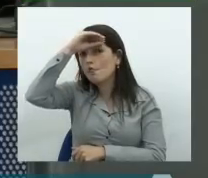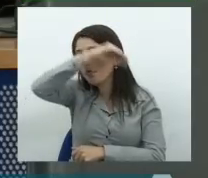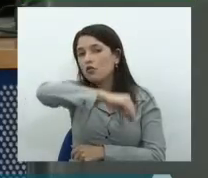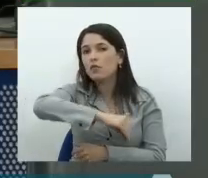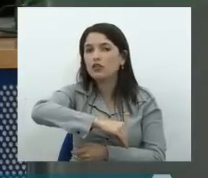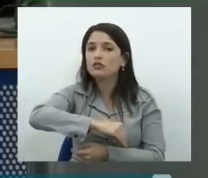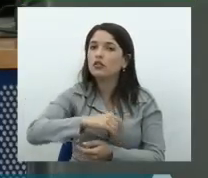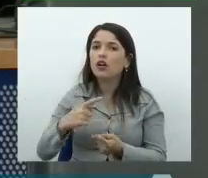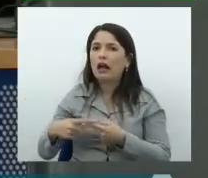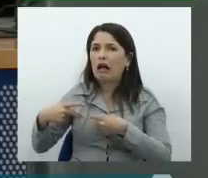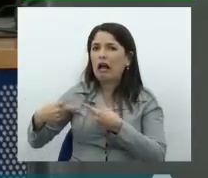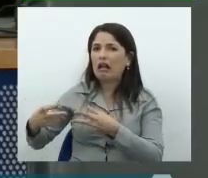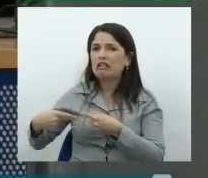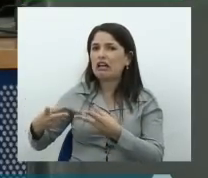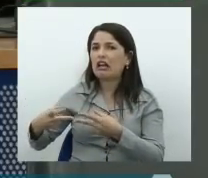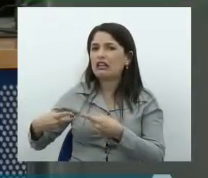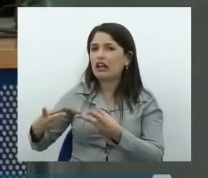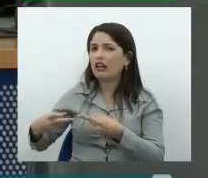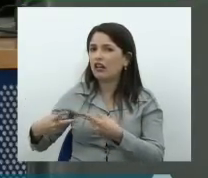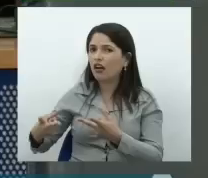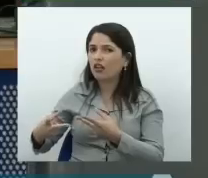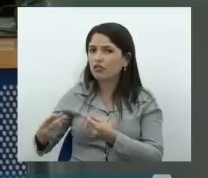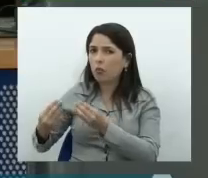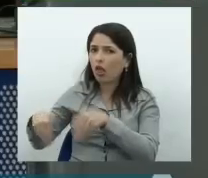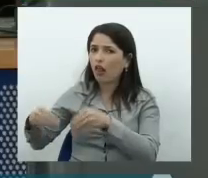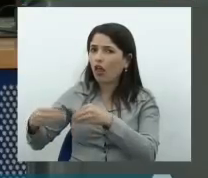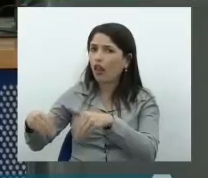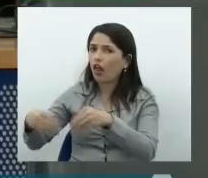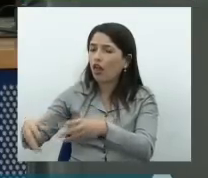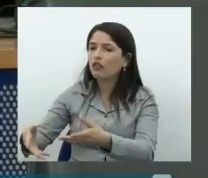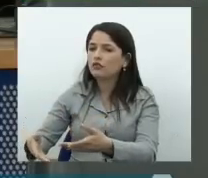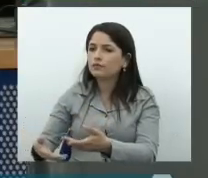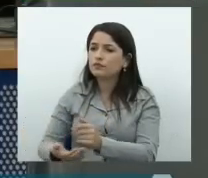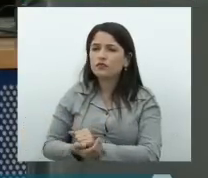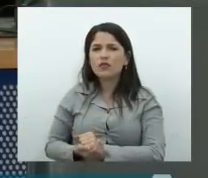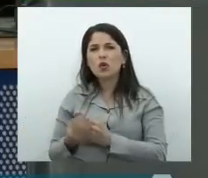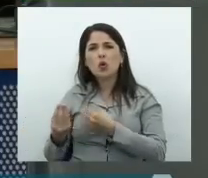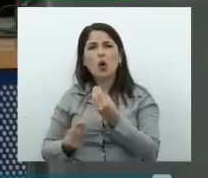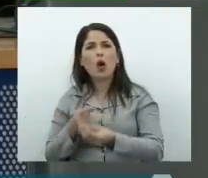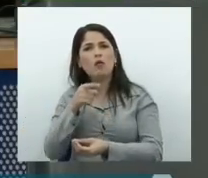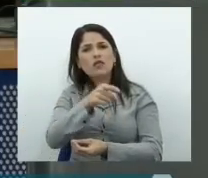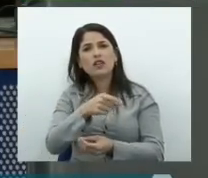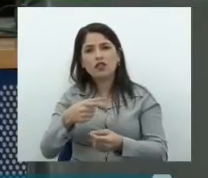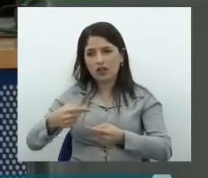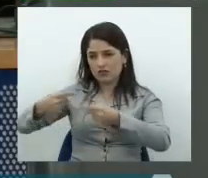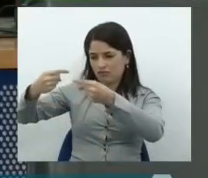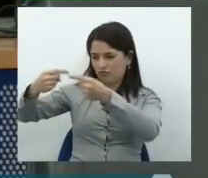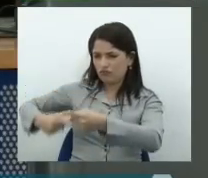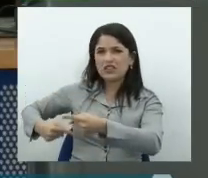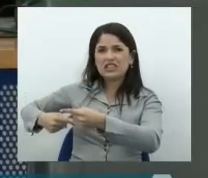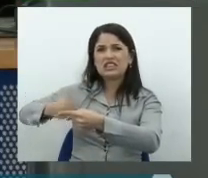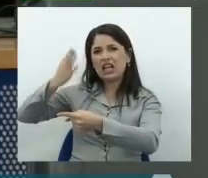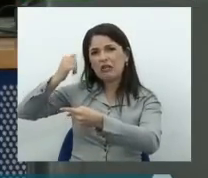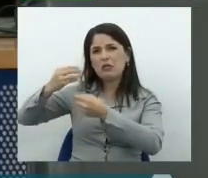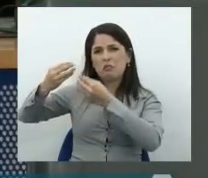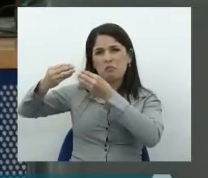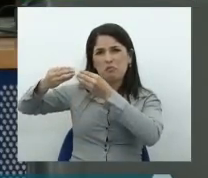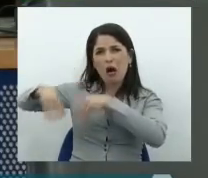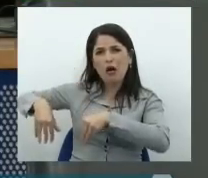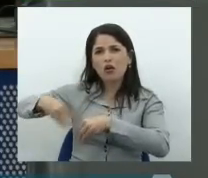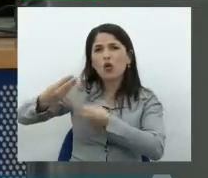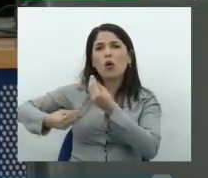desse partido. Como que o senhor vai ver ou vai administrar toda essa herança que tem em